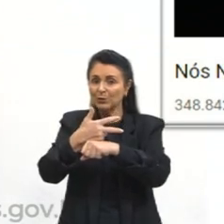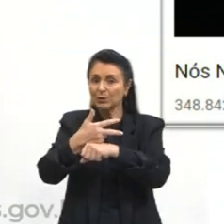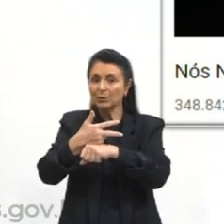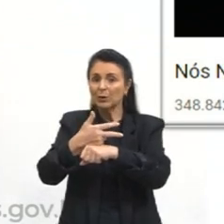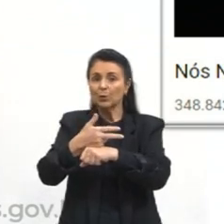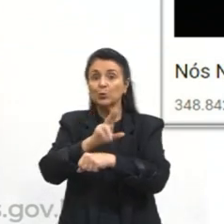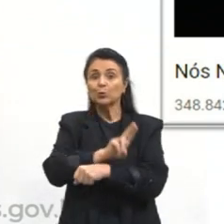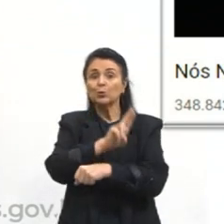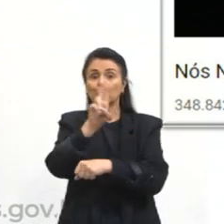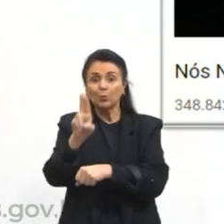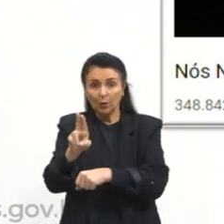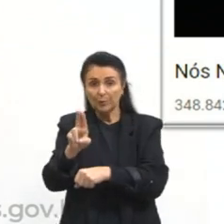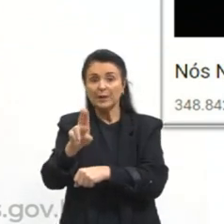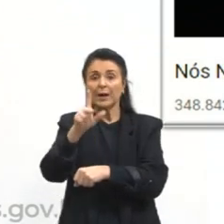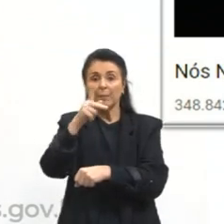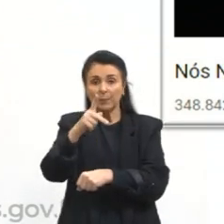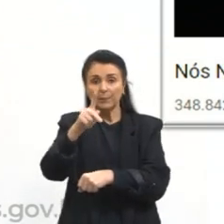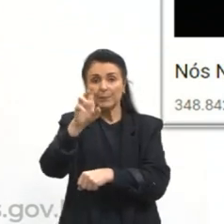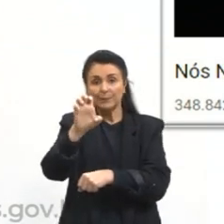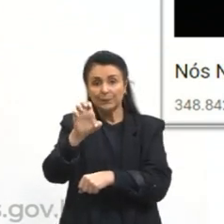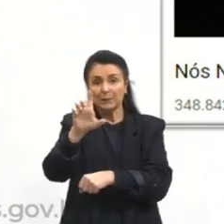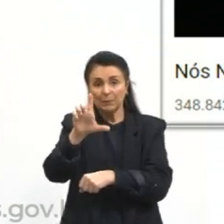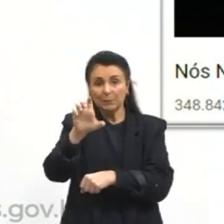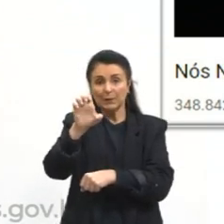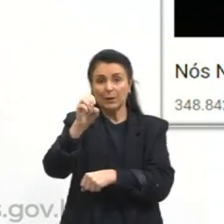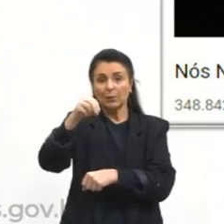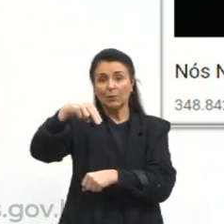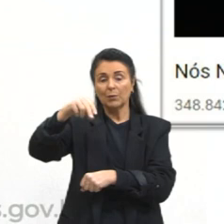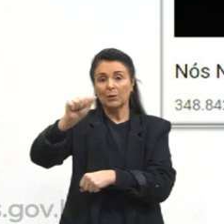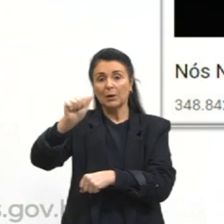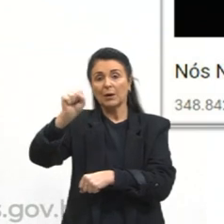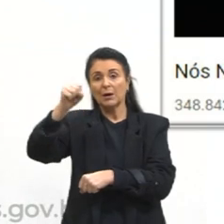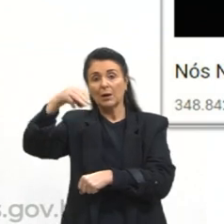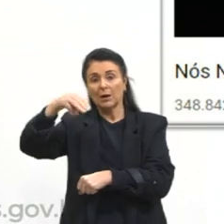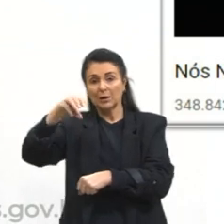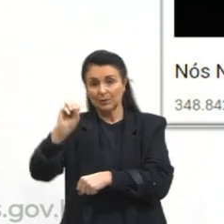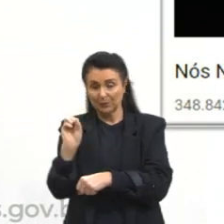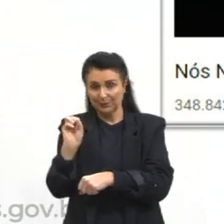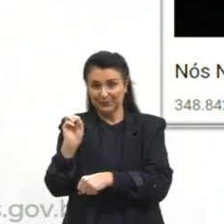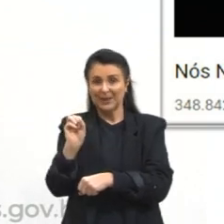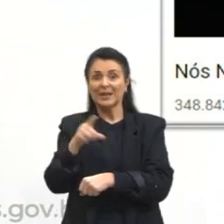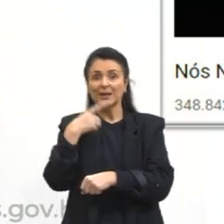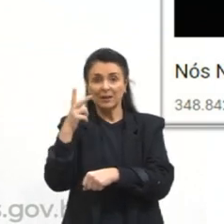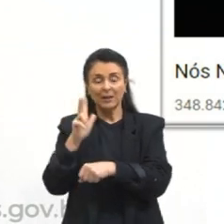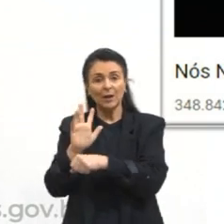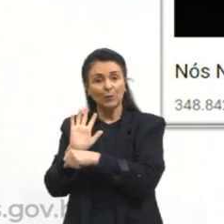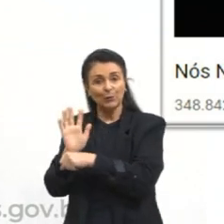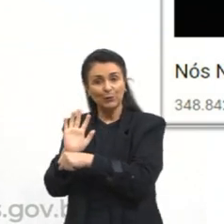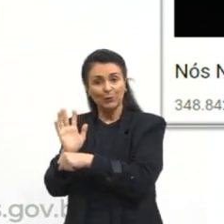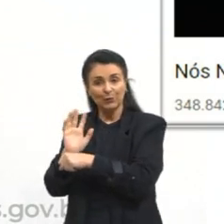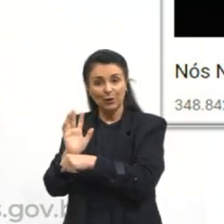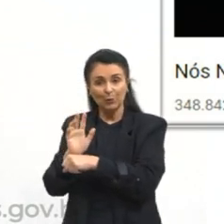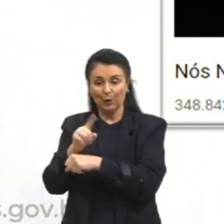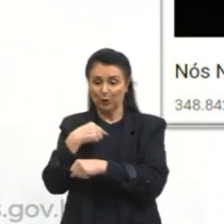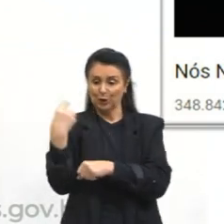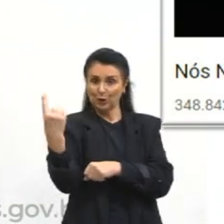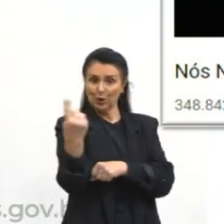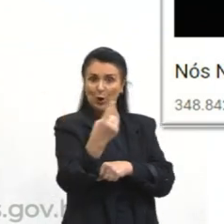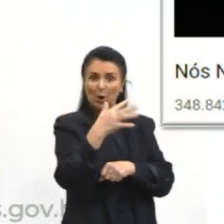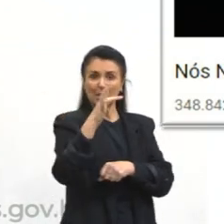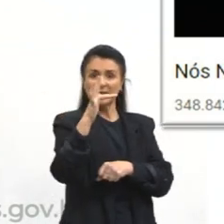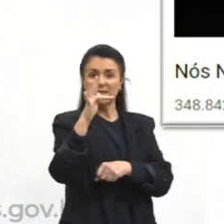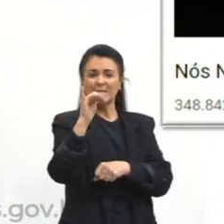sobre o pleonasmo é tautologia né a cena 10 do nós na fita vocês encontram ele no YouTube ele é um